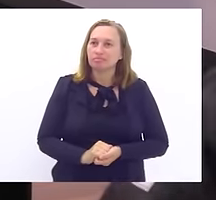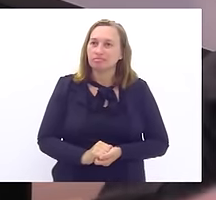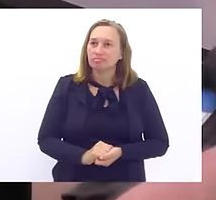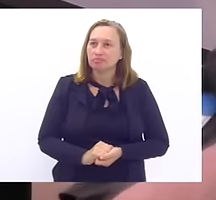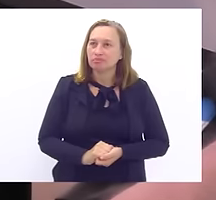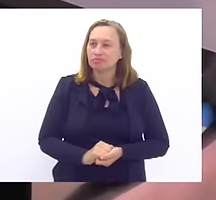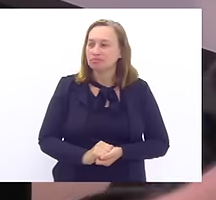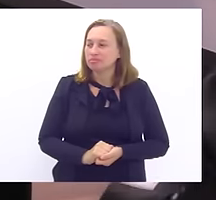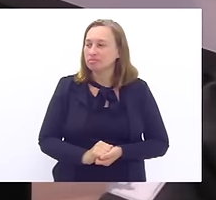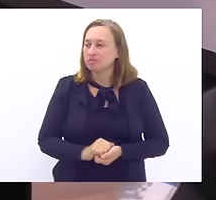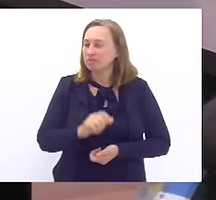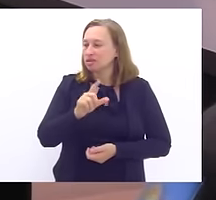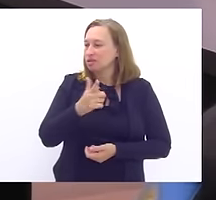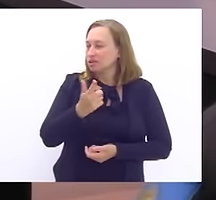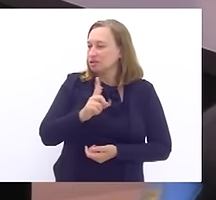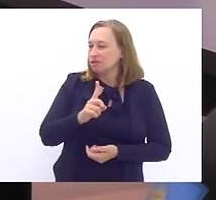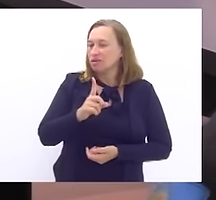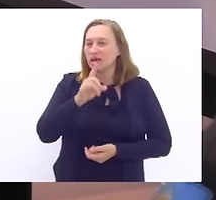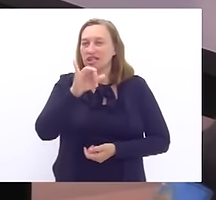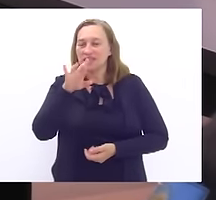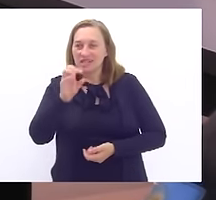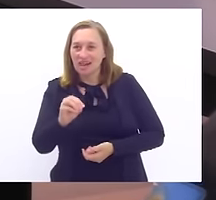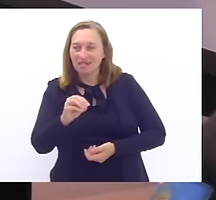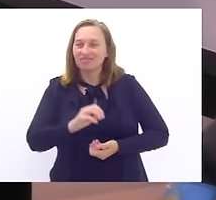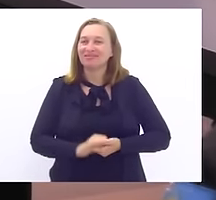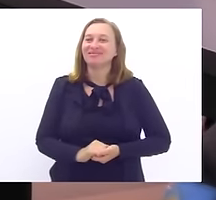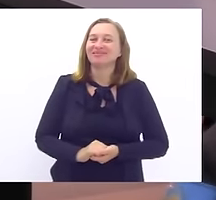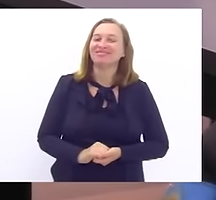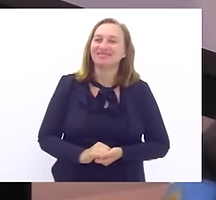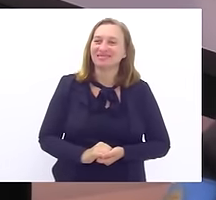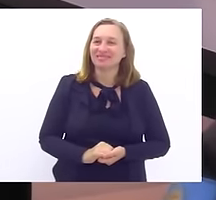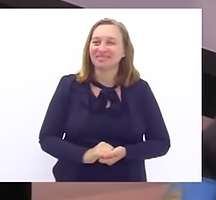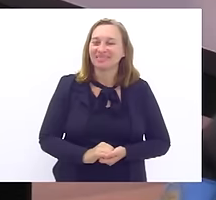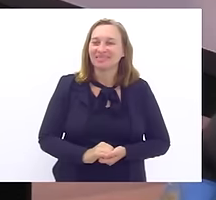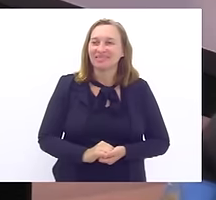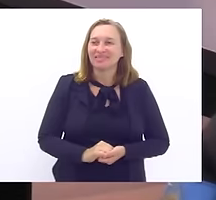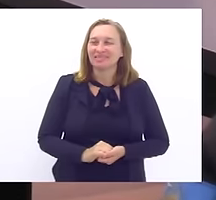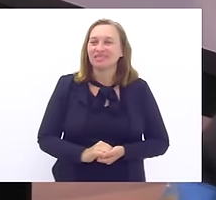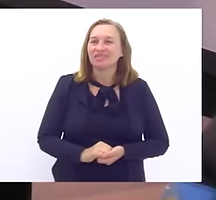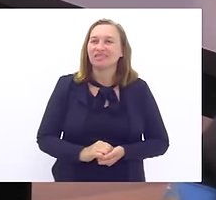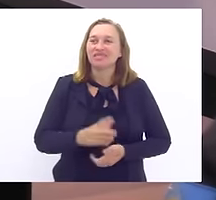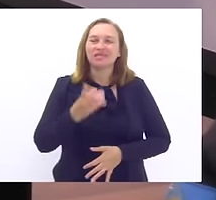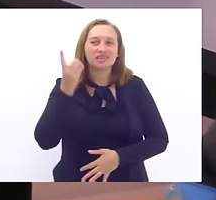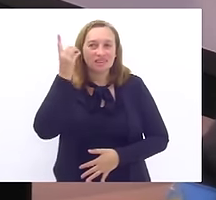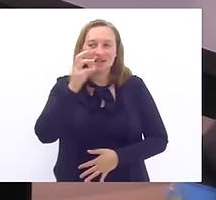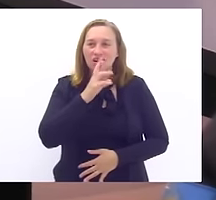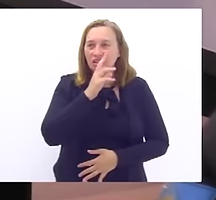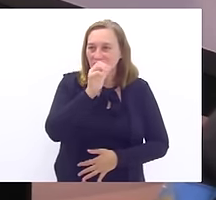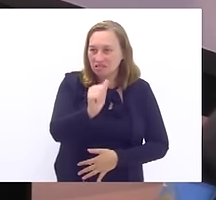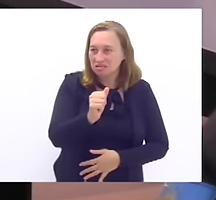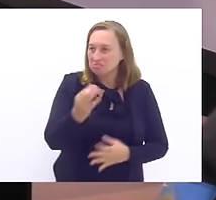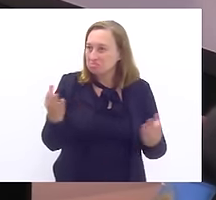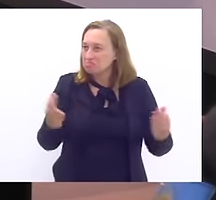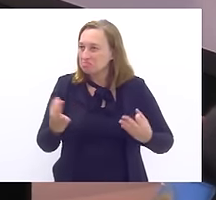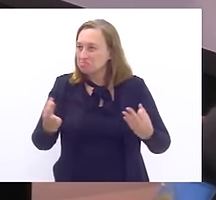licenciado Inclusive tem uma uma lei a 14562 que pegou um gancho do marido Deputado Rodrigo Amorim brilhante também que é sobre os veículos sem placa